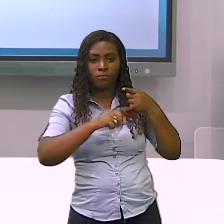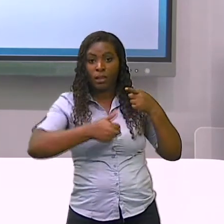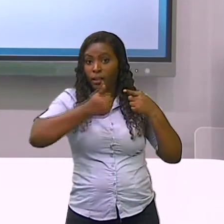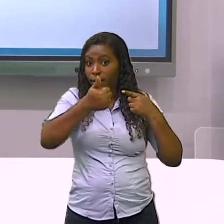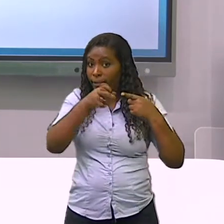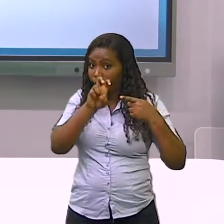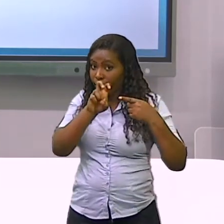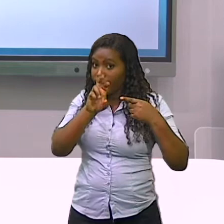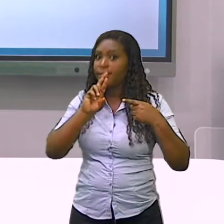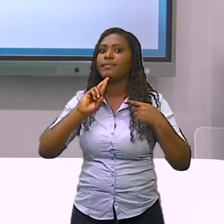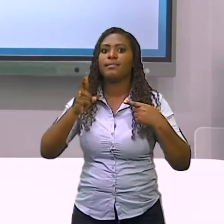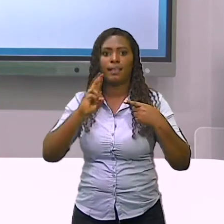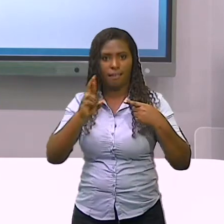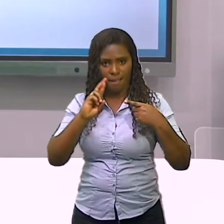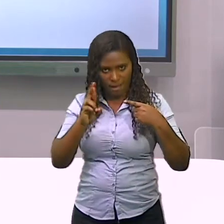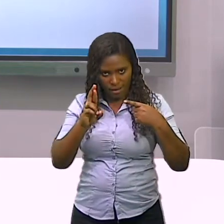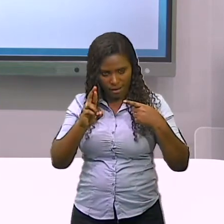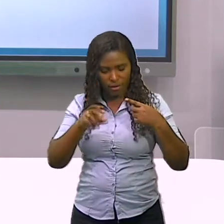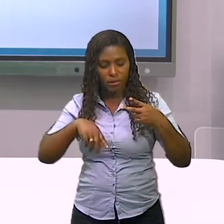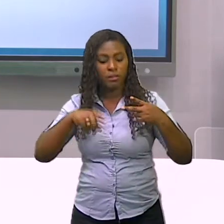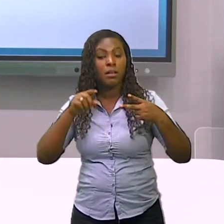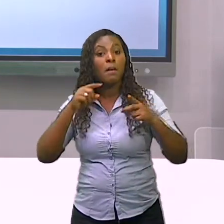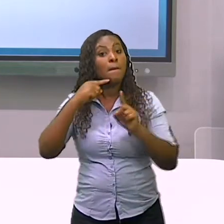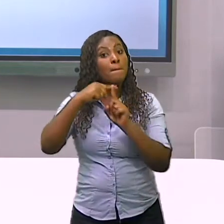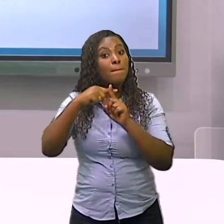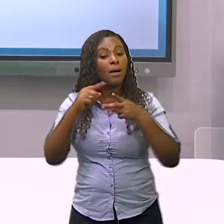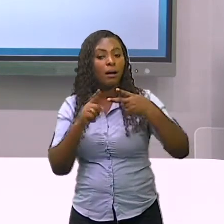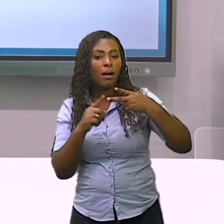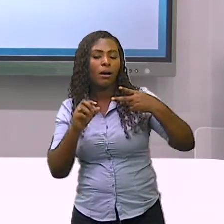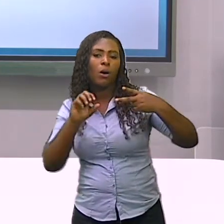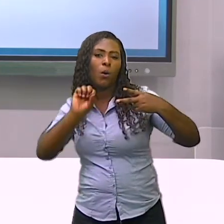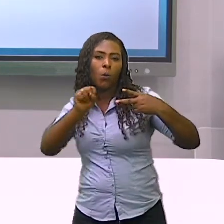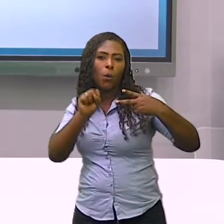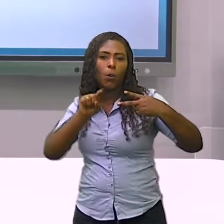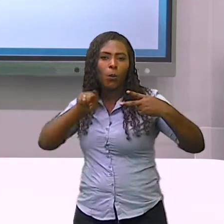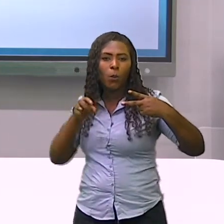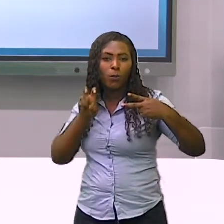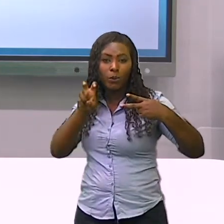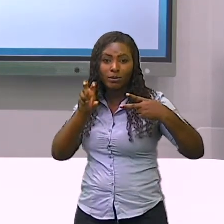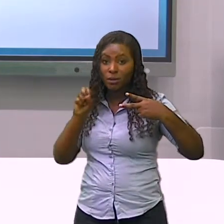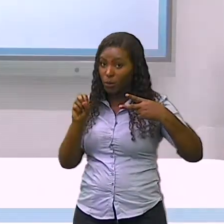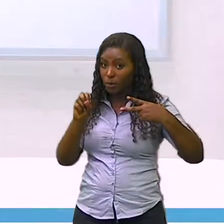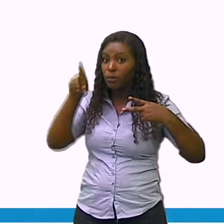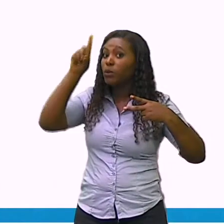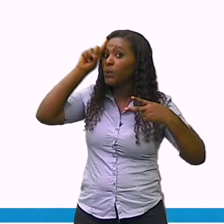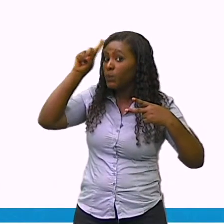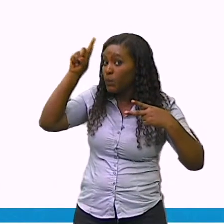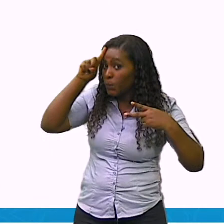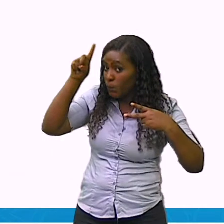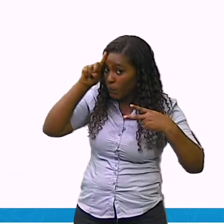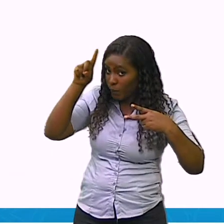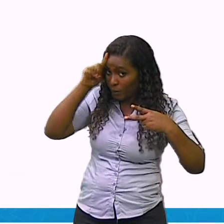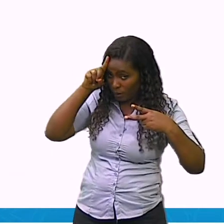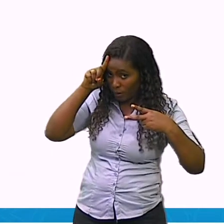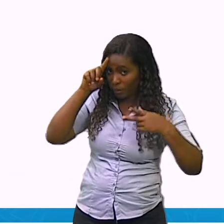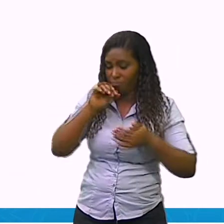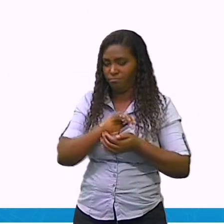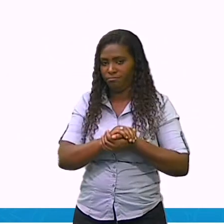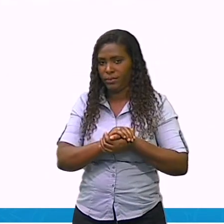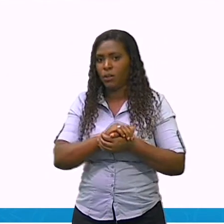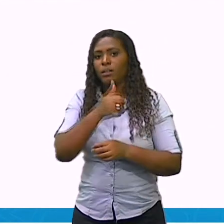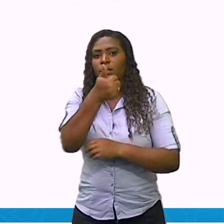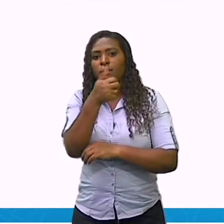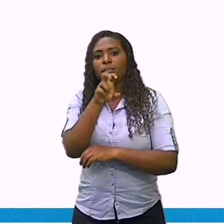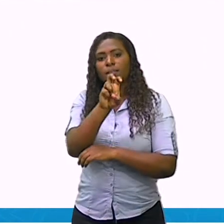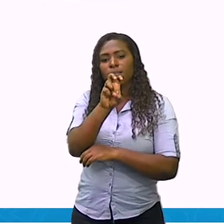mais R$ 8,50 por dia. Então, nós vamos ter 15 mais